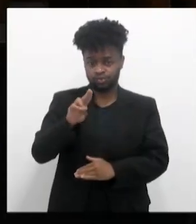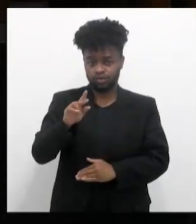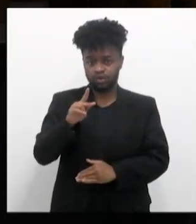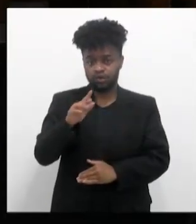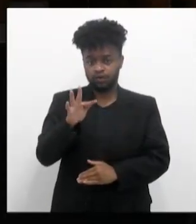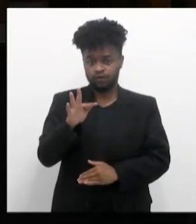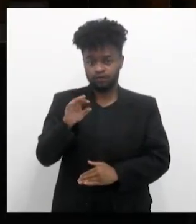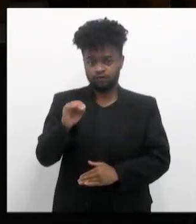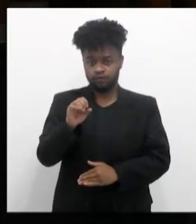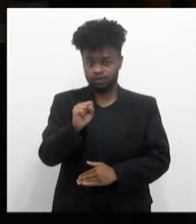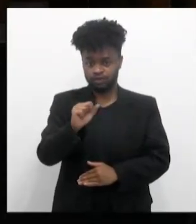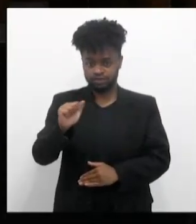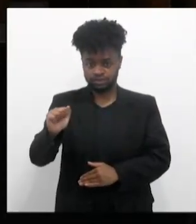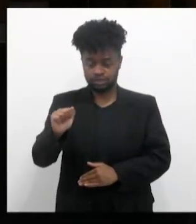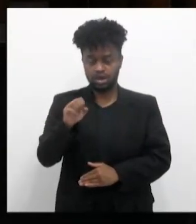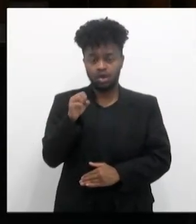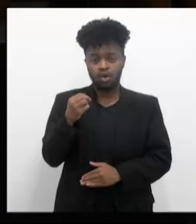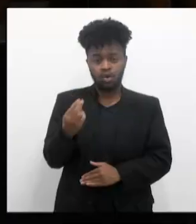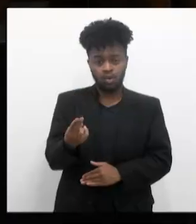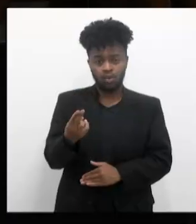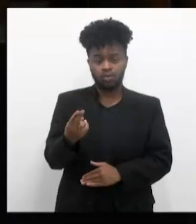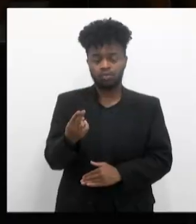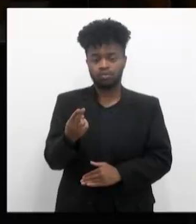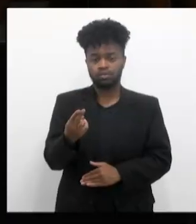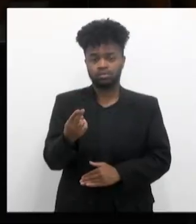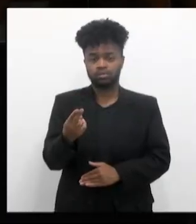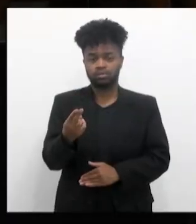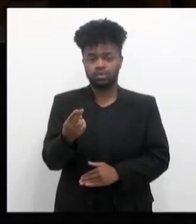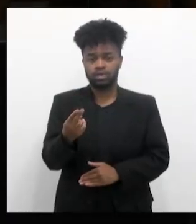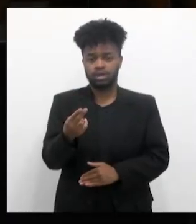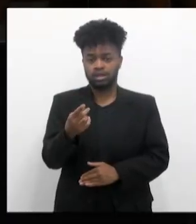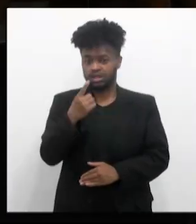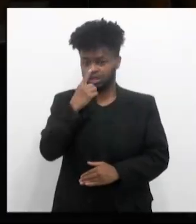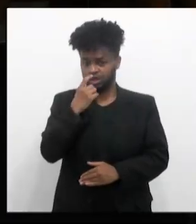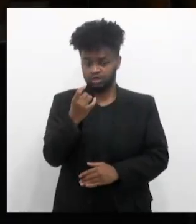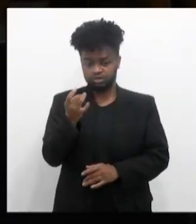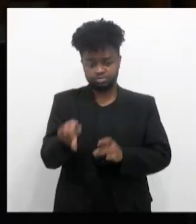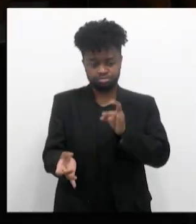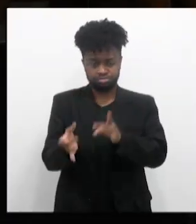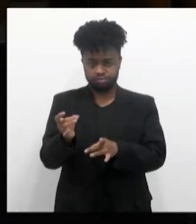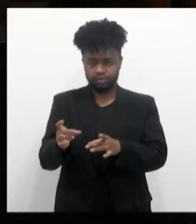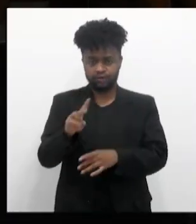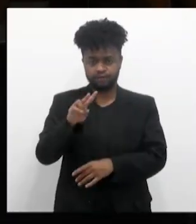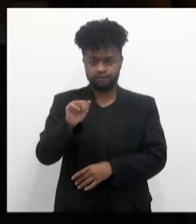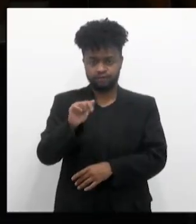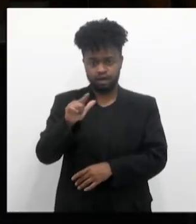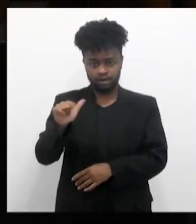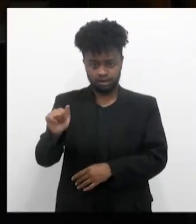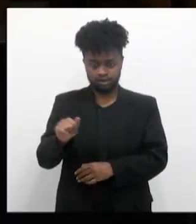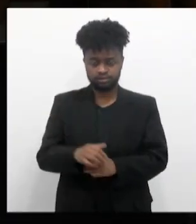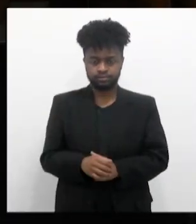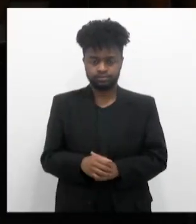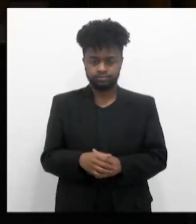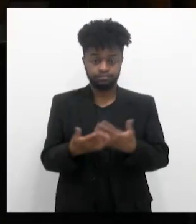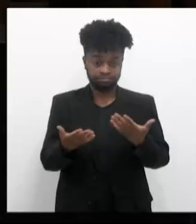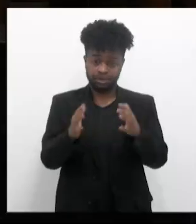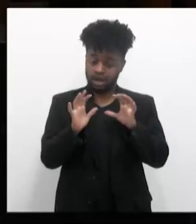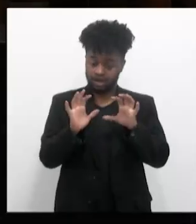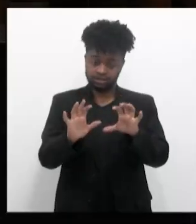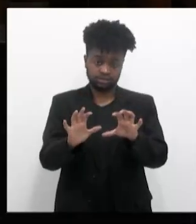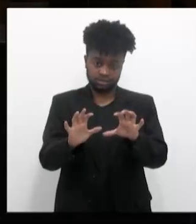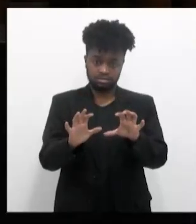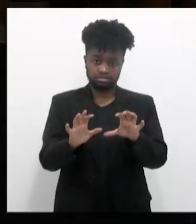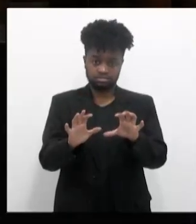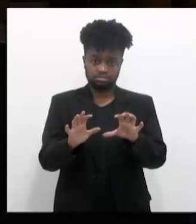fossa cética ou então jogam seus esgotos em valas. É assim a coleta